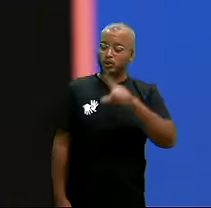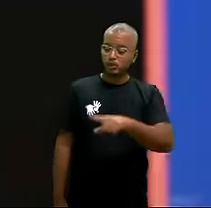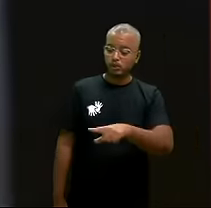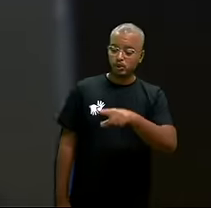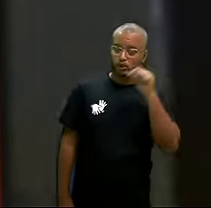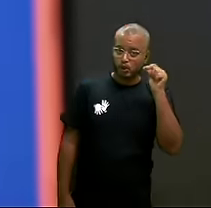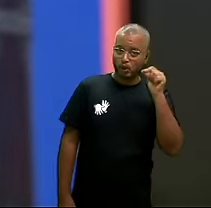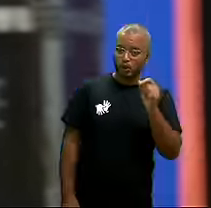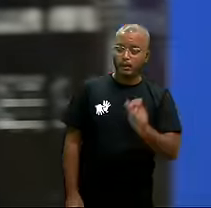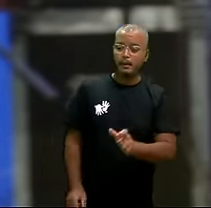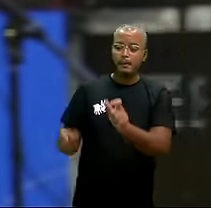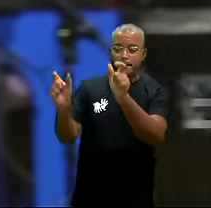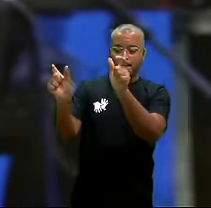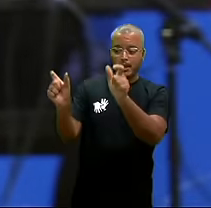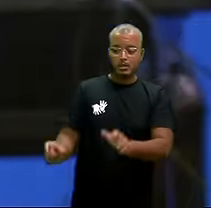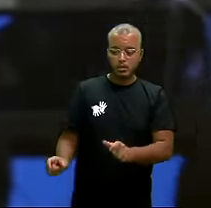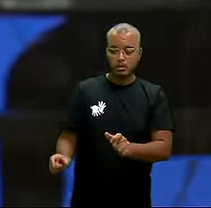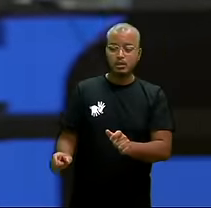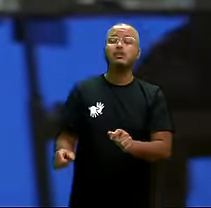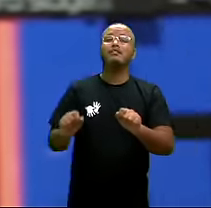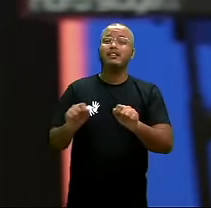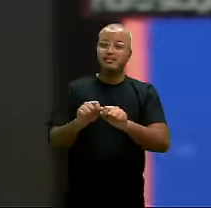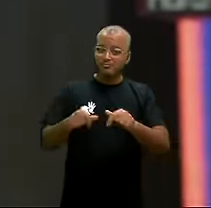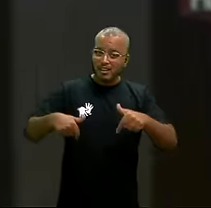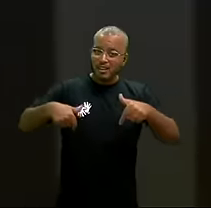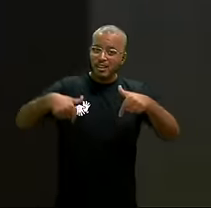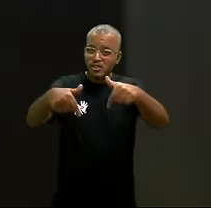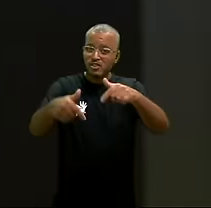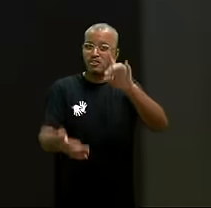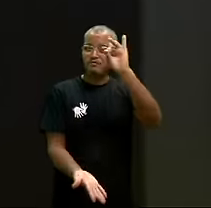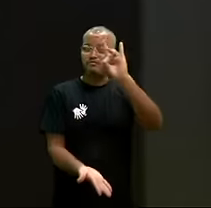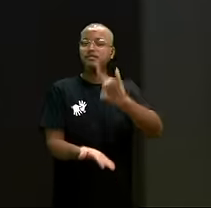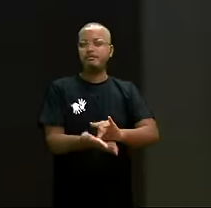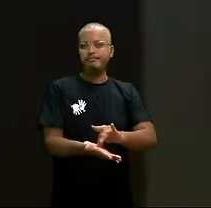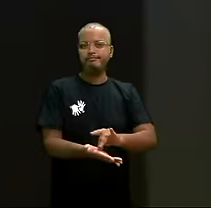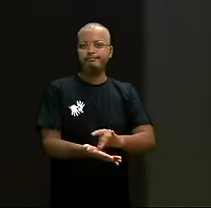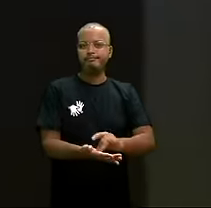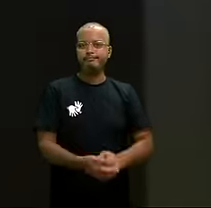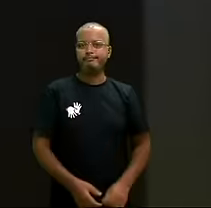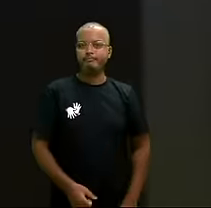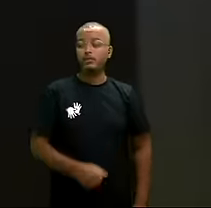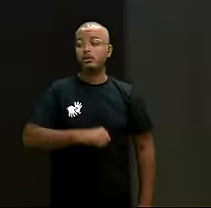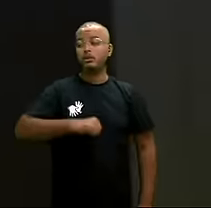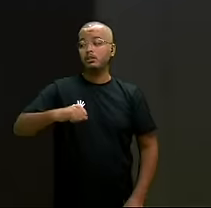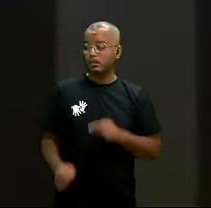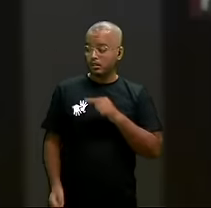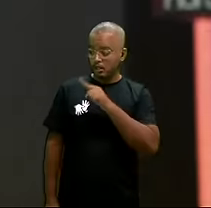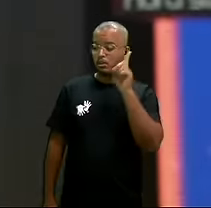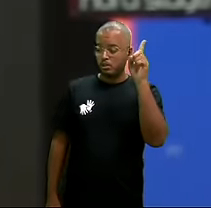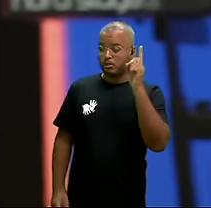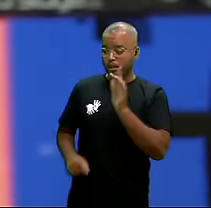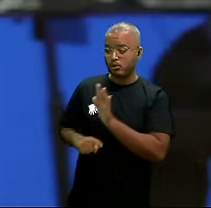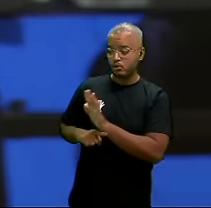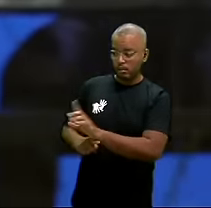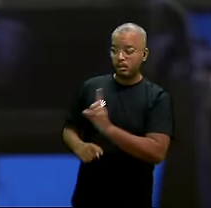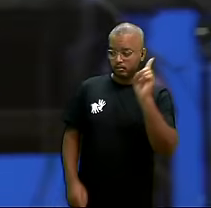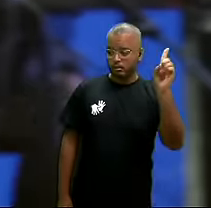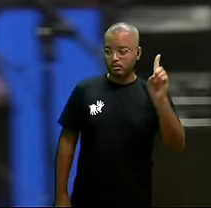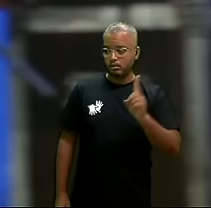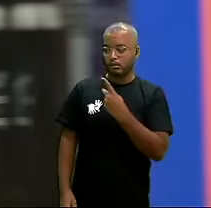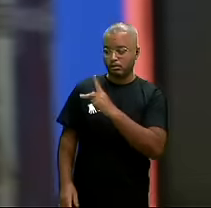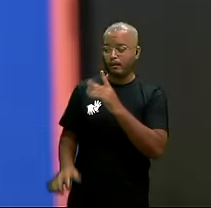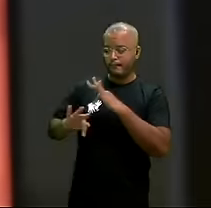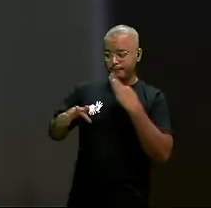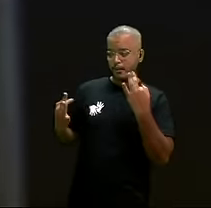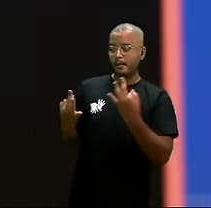capacitado, Deus escolhe com quem ele pode contar. Olha para teu vizinho, sacode ele e diga assim, Deus pode contar com você, Deus pode contar com a tua família,